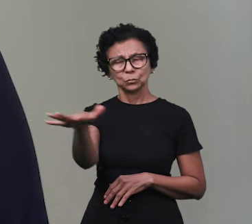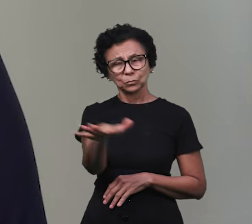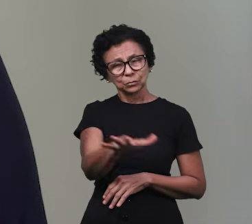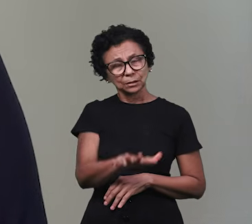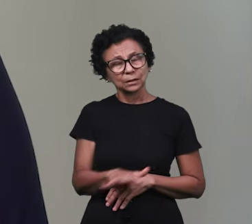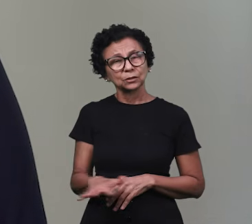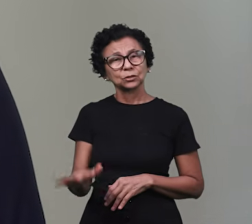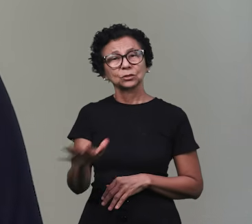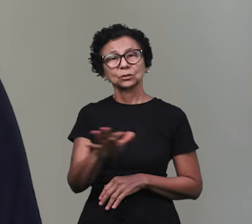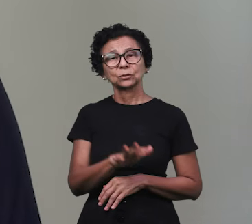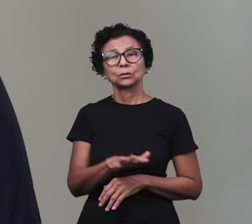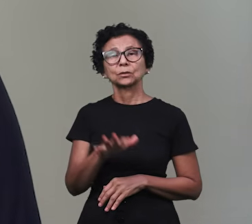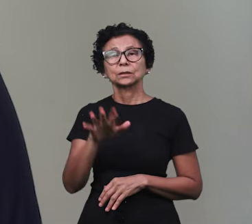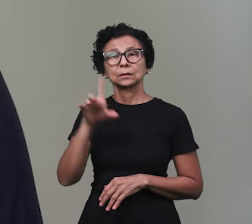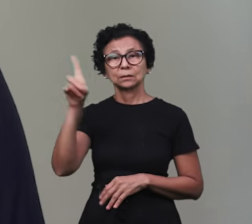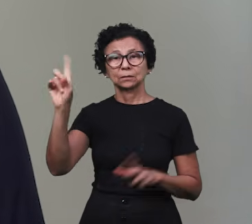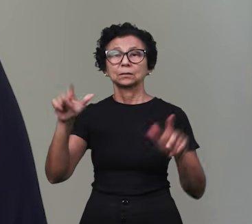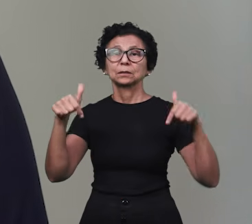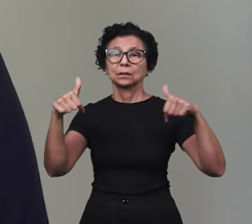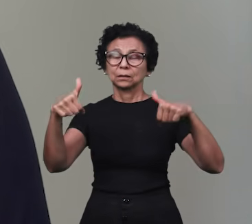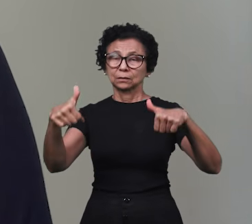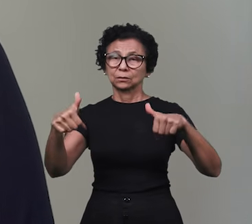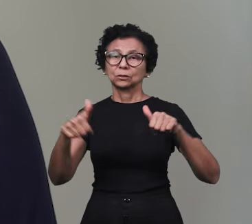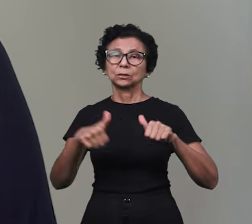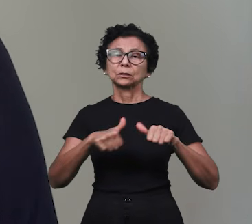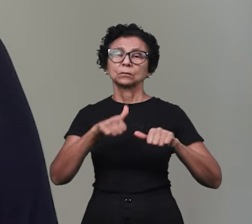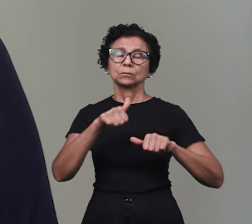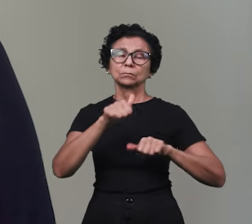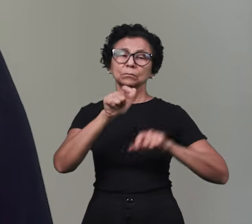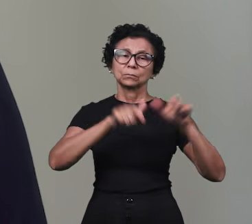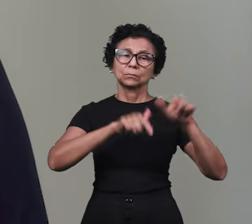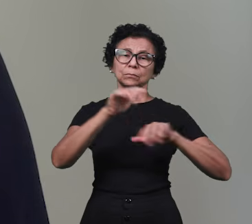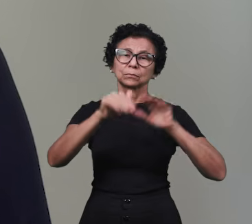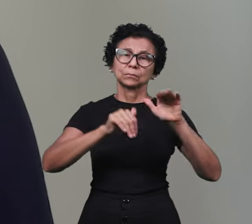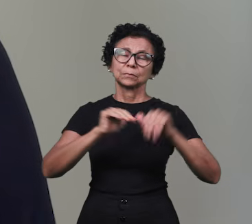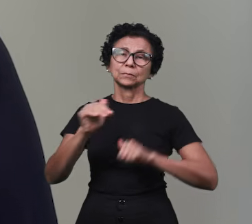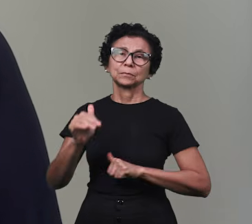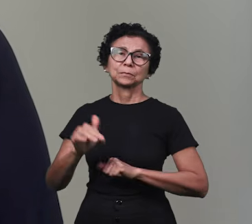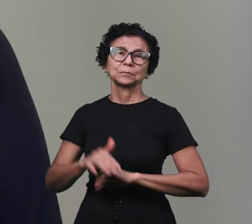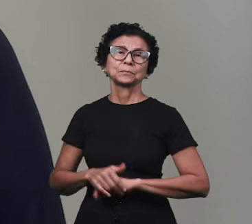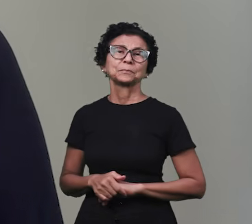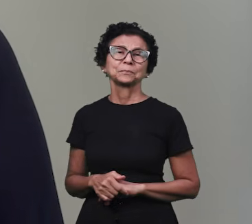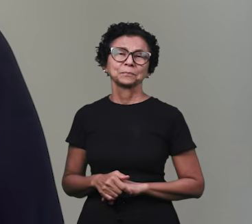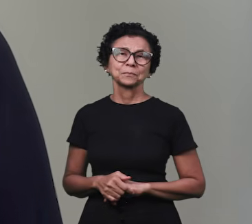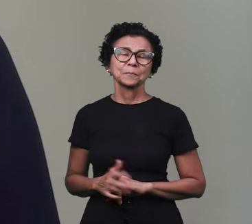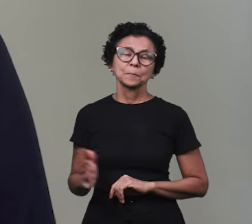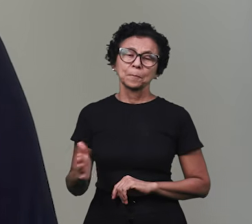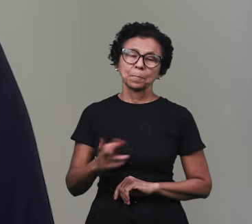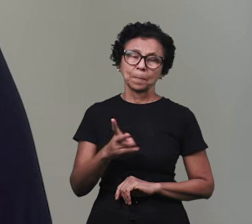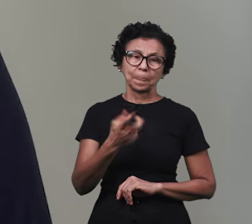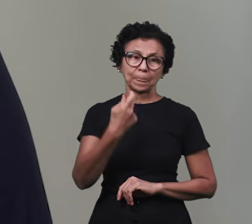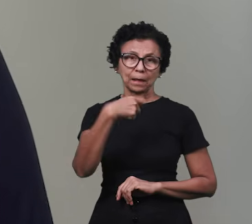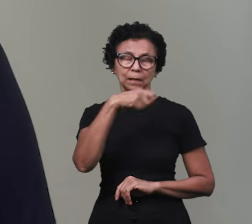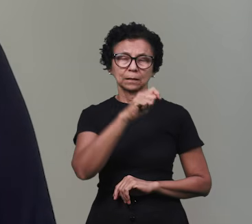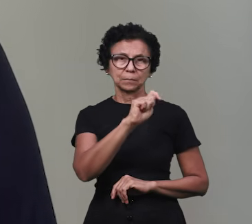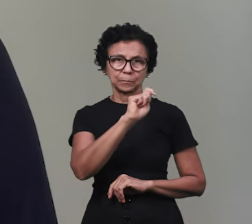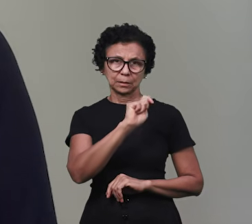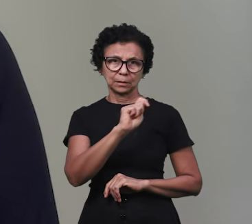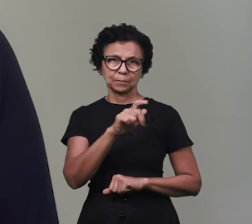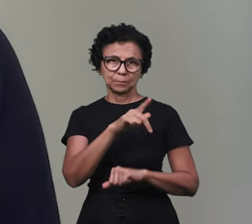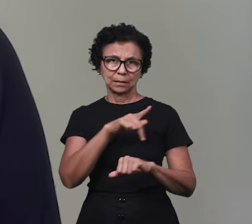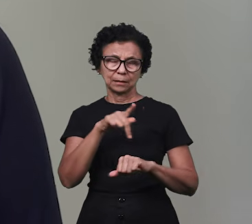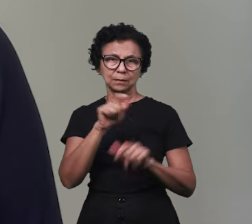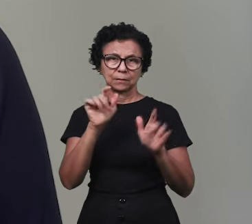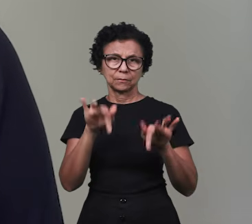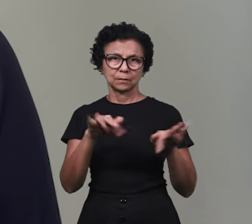Senhor tem operado com graça e trazendo novas vidas para o meio da igreja. Louvado seja o nome do nosso Deus! Ainda na Espanha,